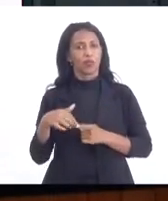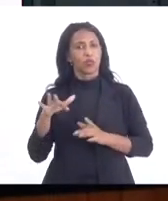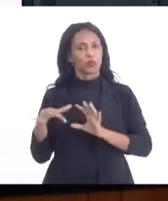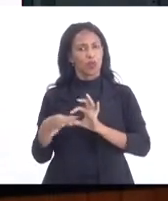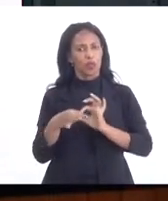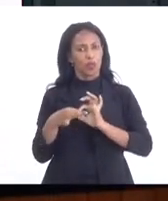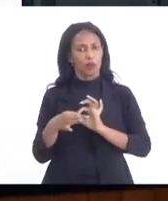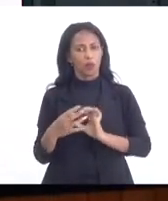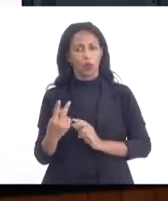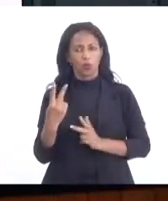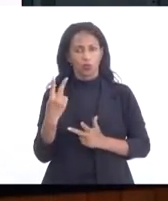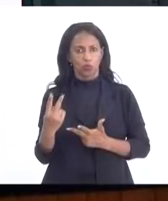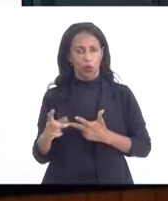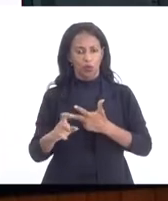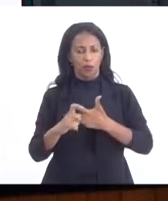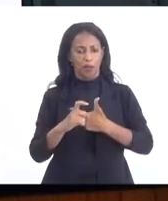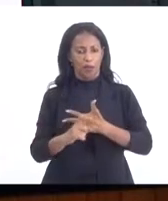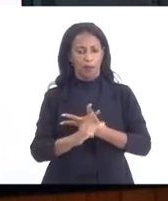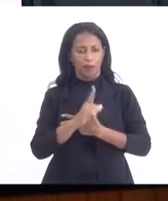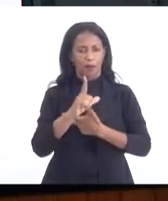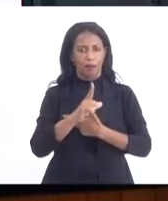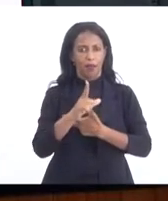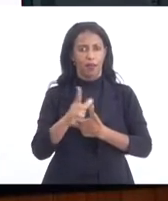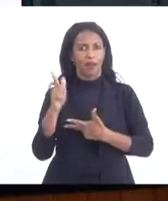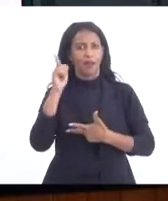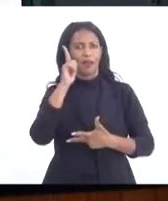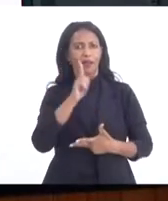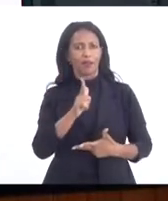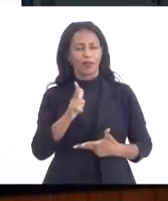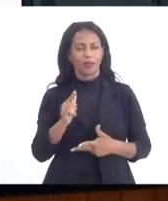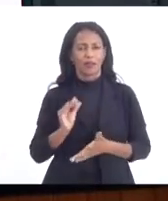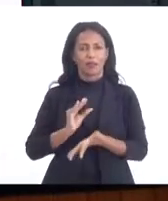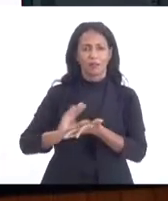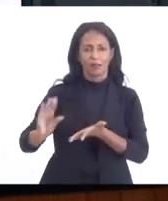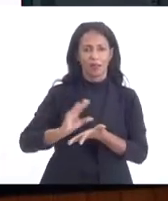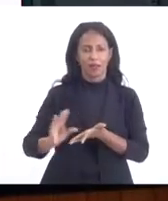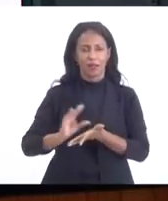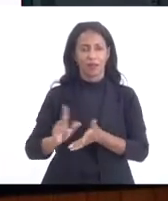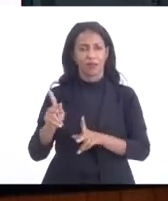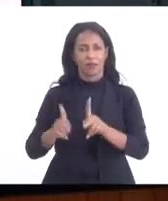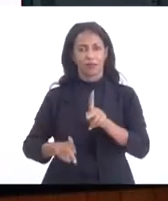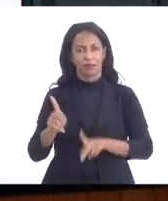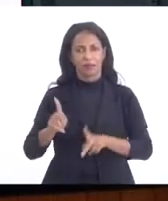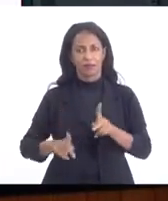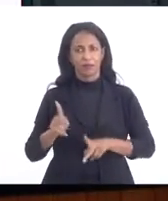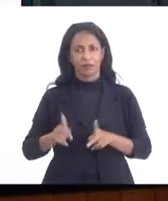harmonia com os dois poderes é que a gente vai conseguir ter benefícios para a nossa população.